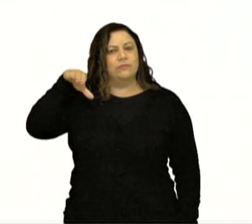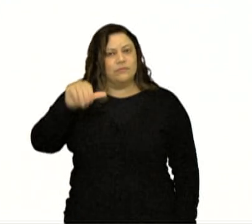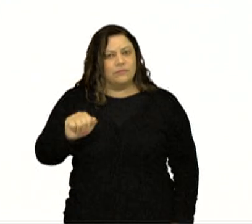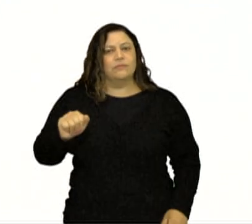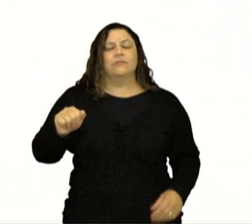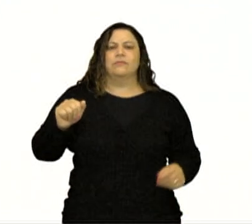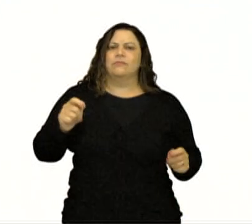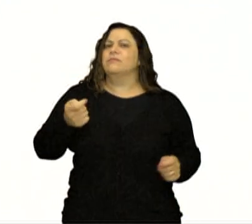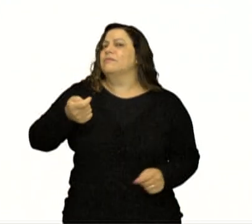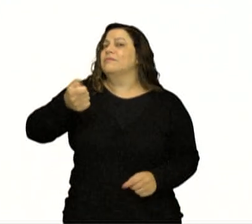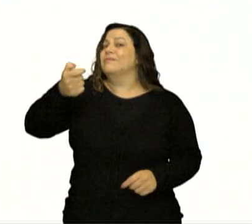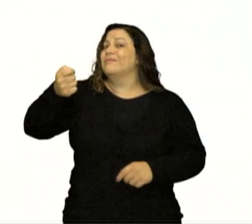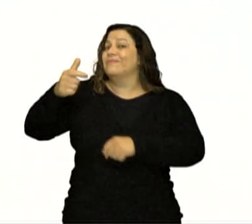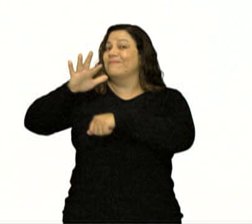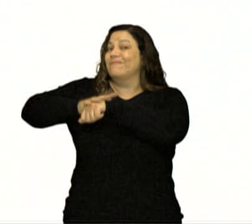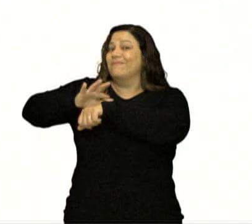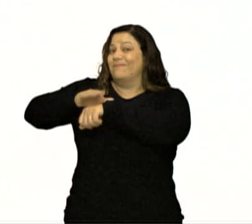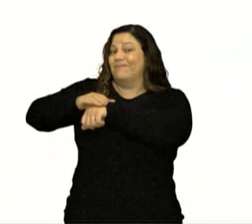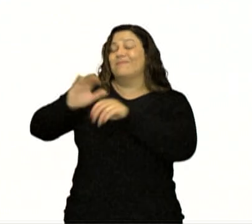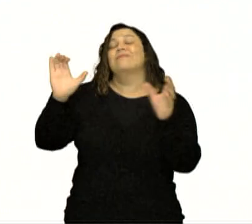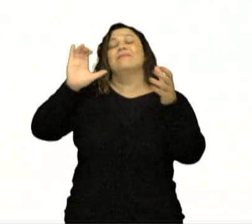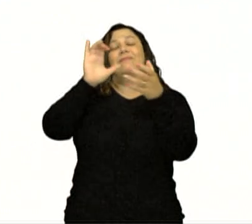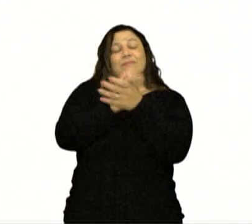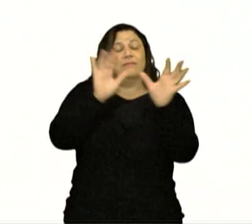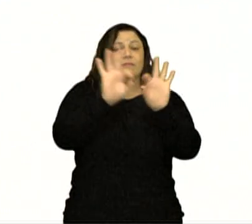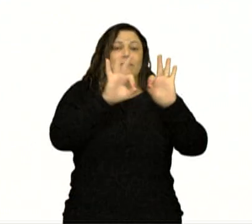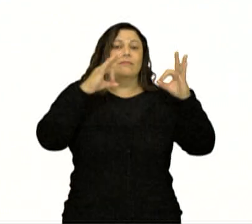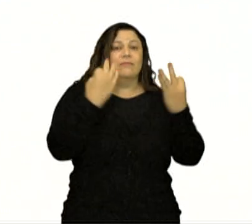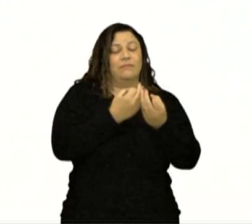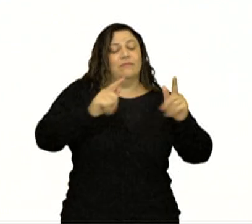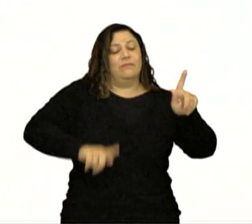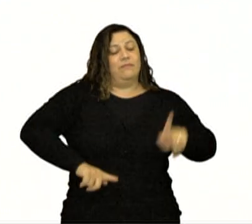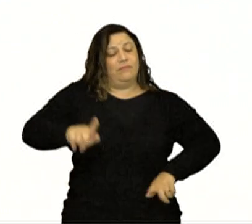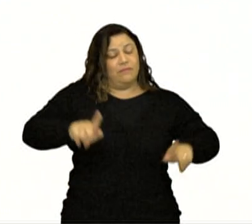das explicações o casamento entre parentes, especialmente